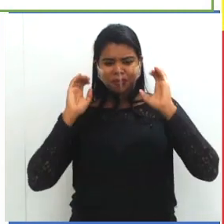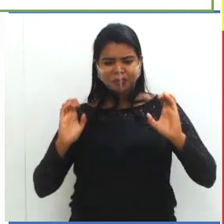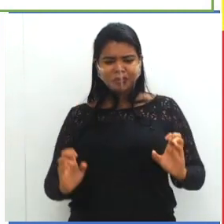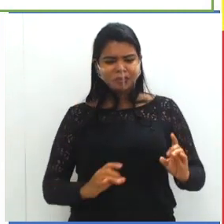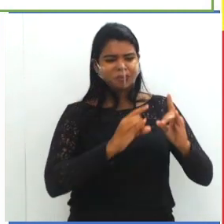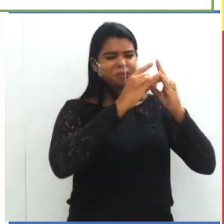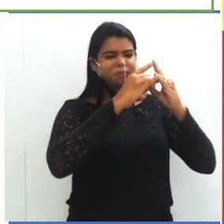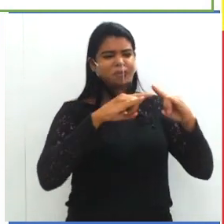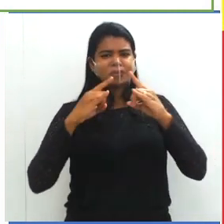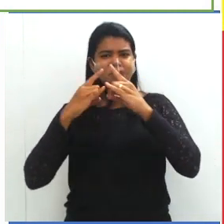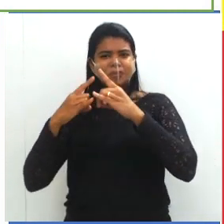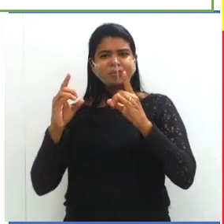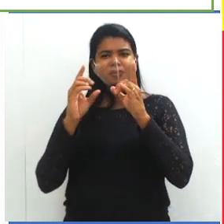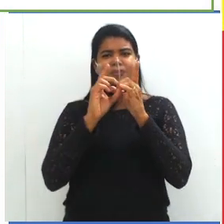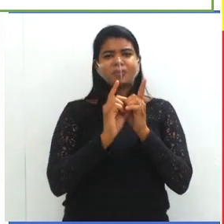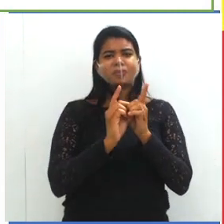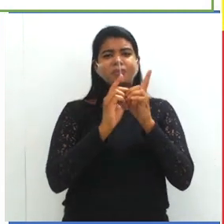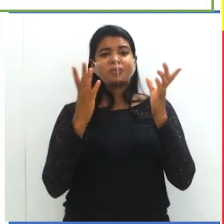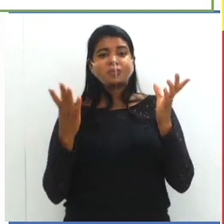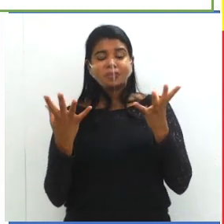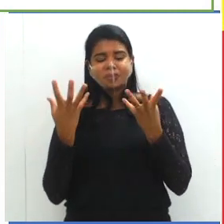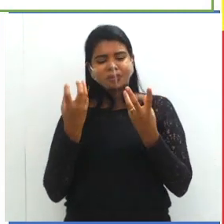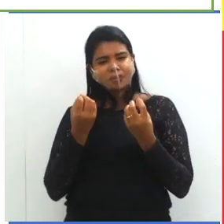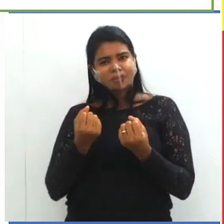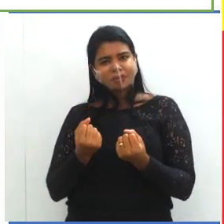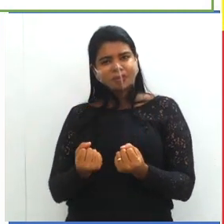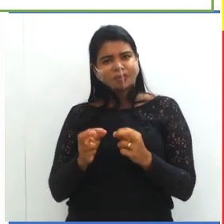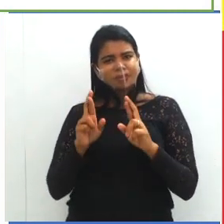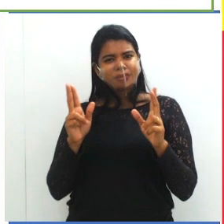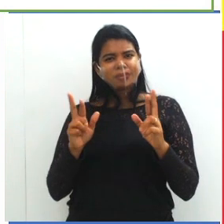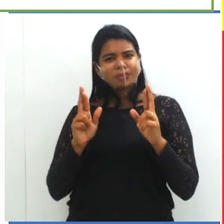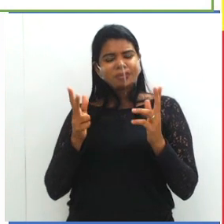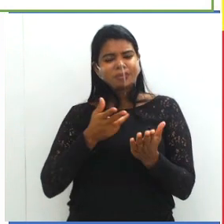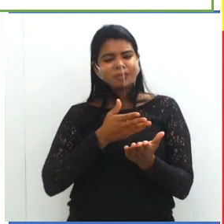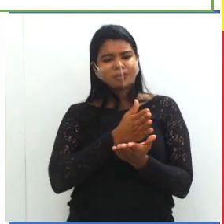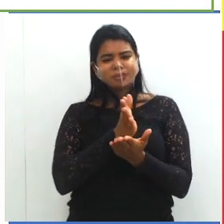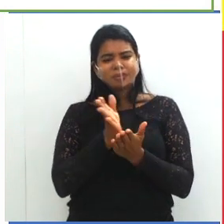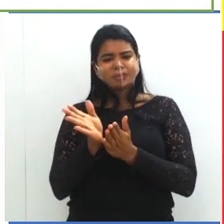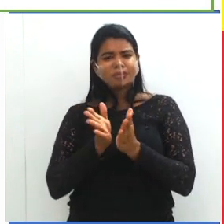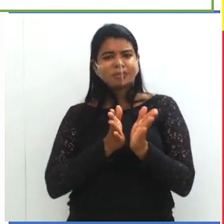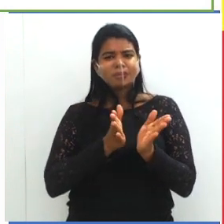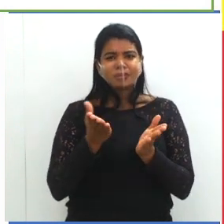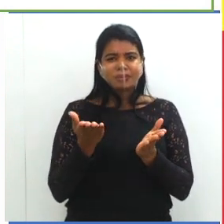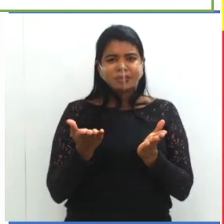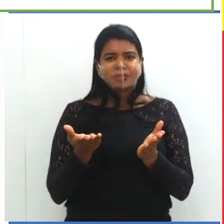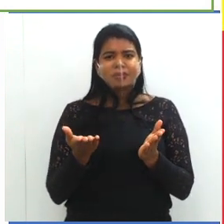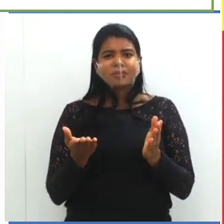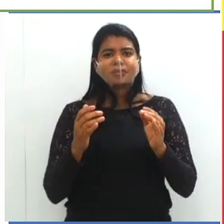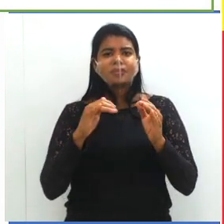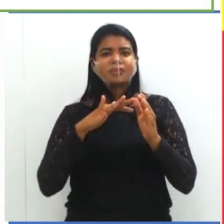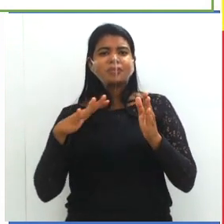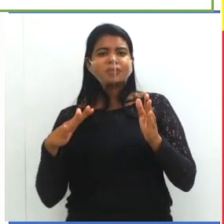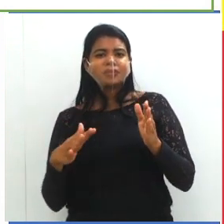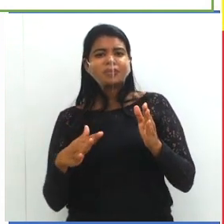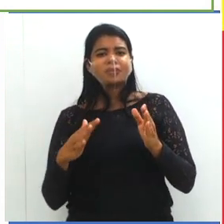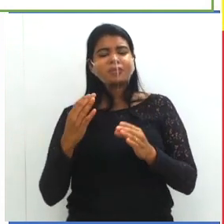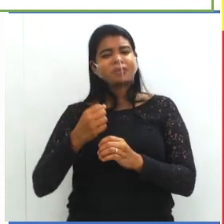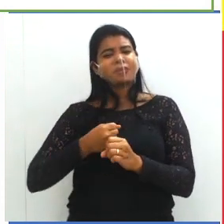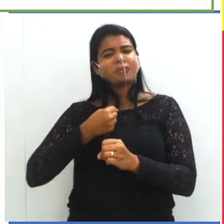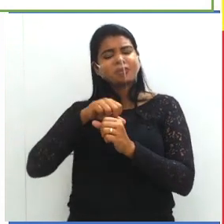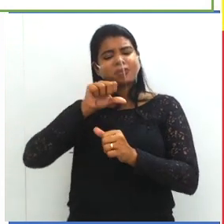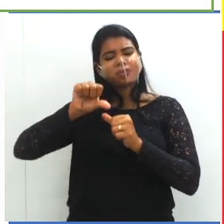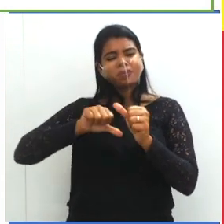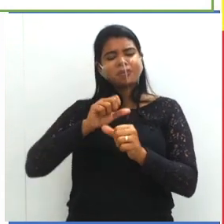às instituições democráticas, a aceitação de diferentes caminhos e modalidades e de construção